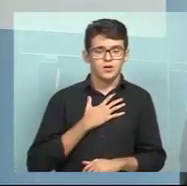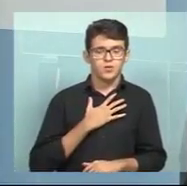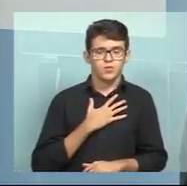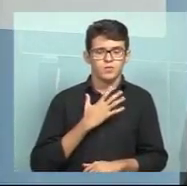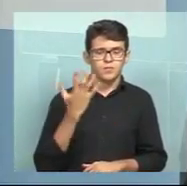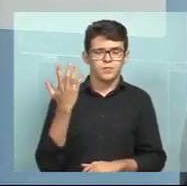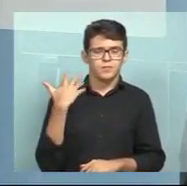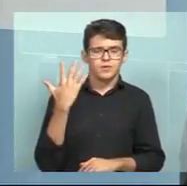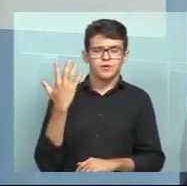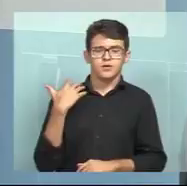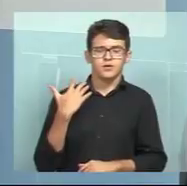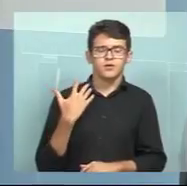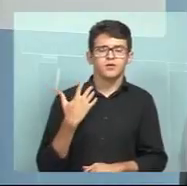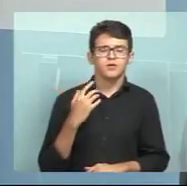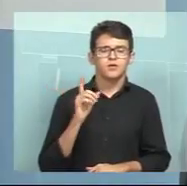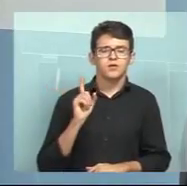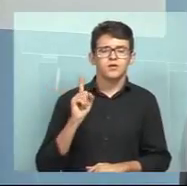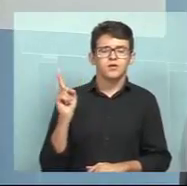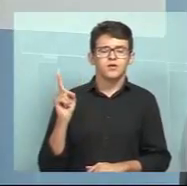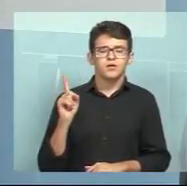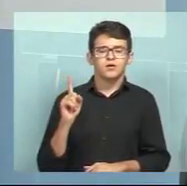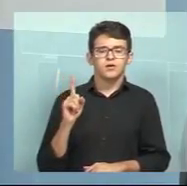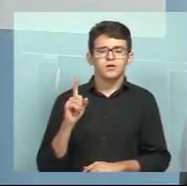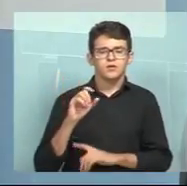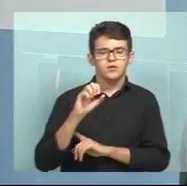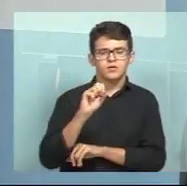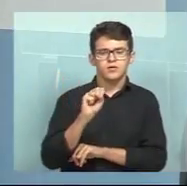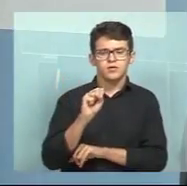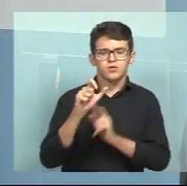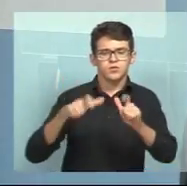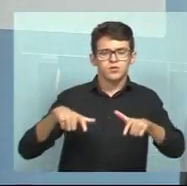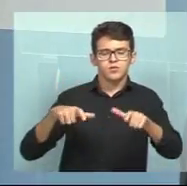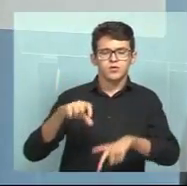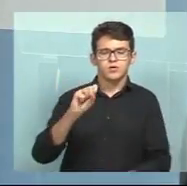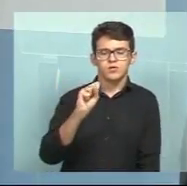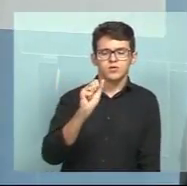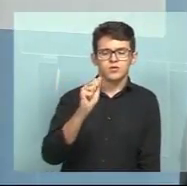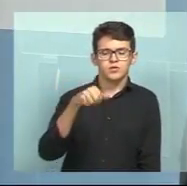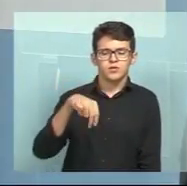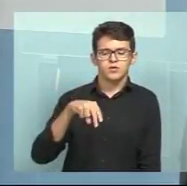na extrema do município de Santa Quitéria, com Itatira, e essa senhora,